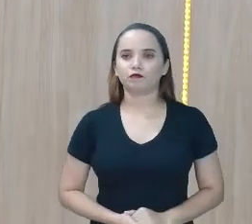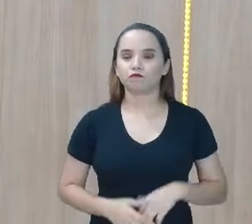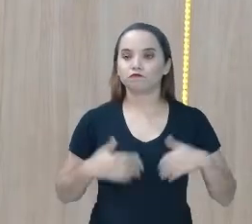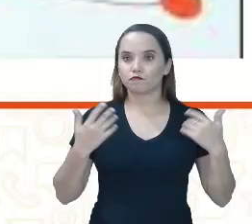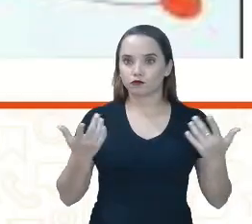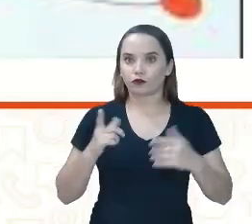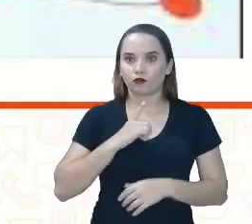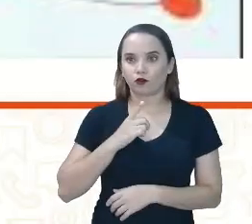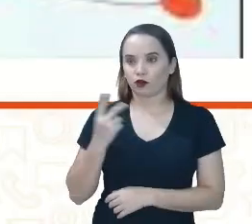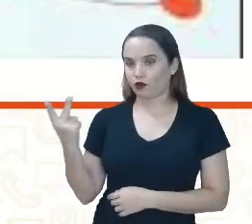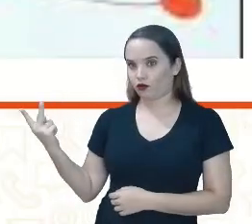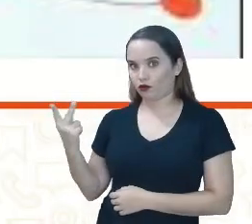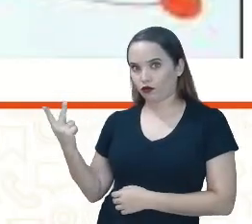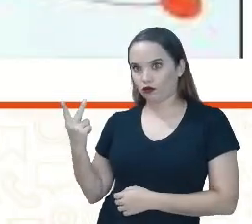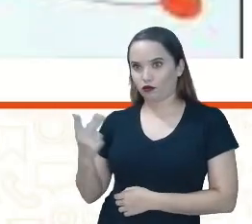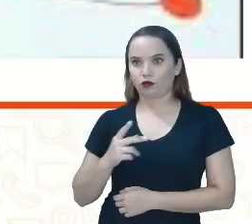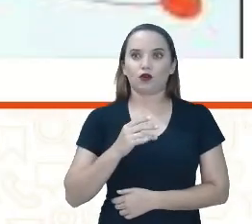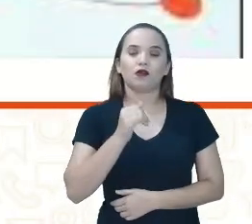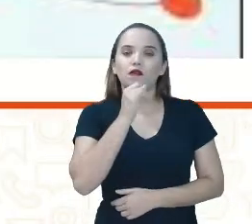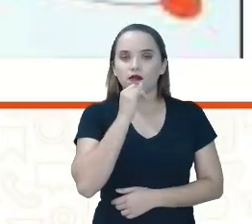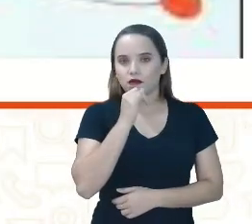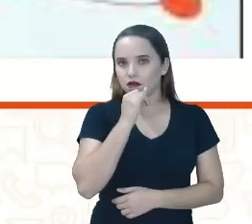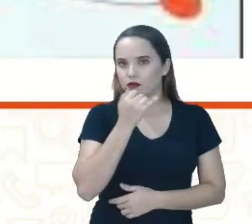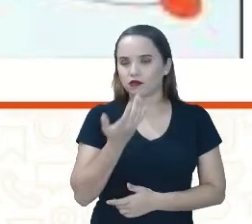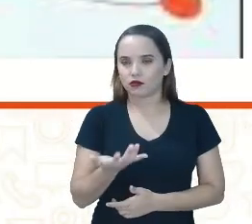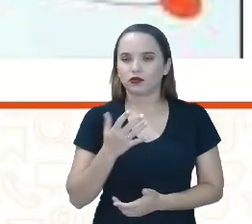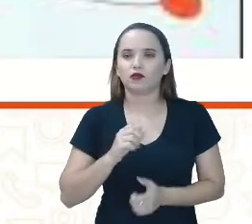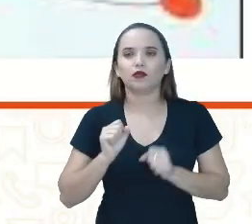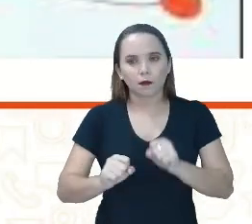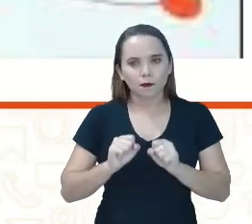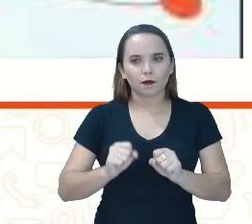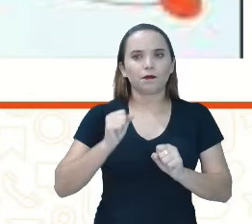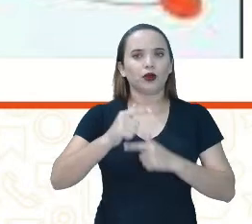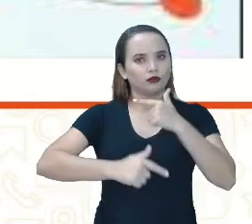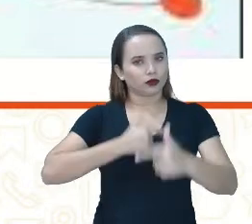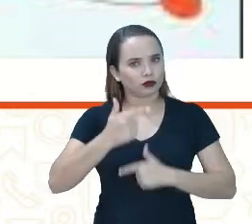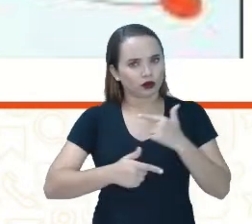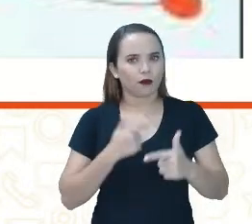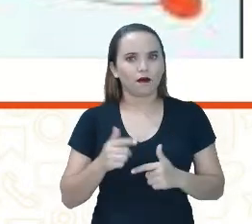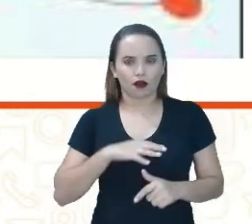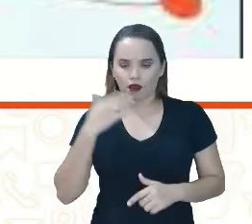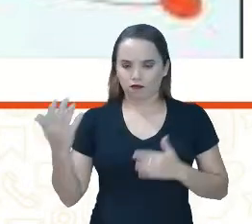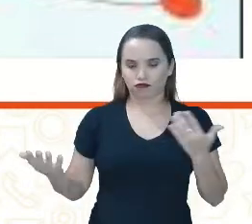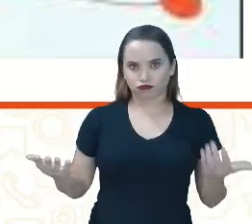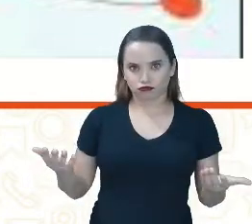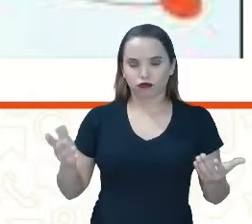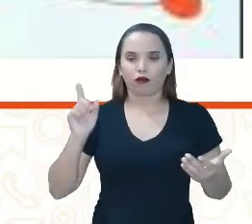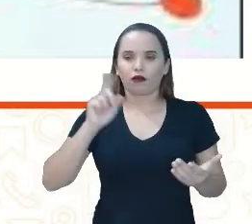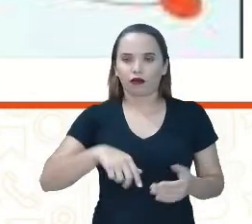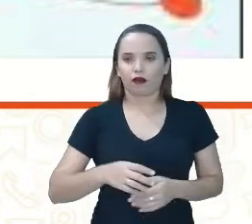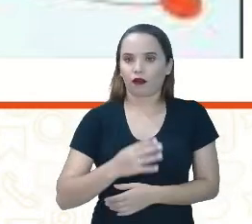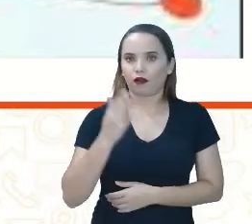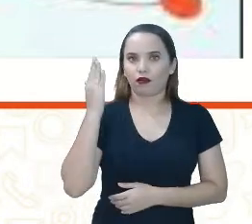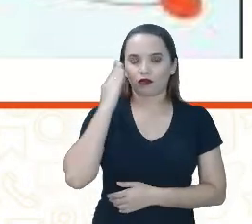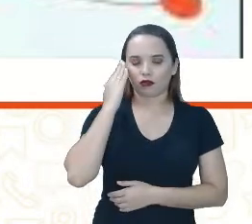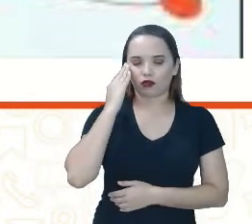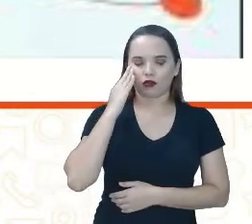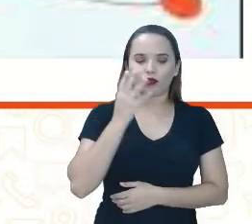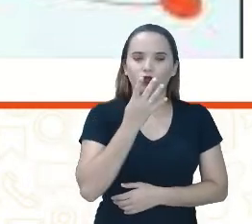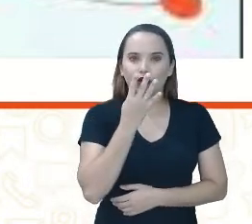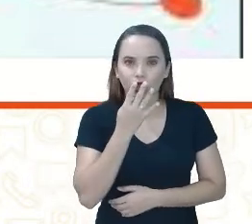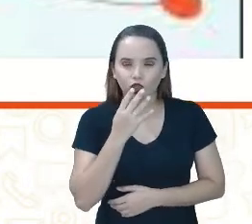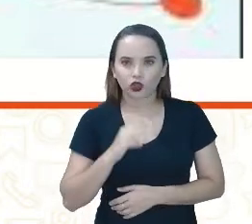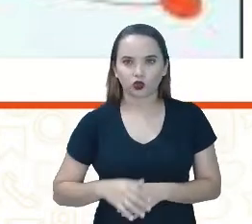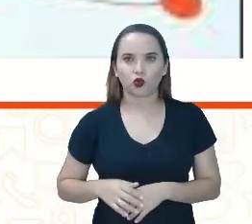Então, a gente tem 2 exemplos de atividades que a gente pode trabalhar a lateralidade, né? A identificação das cores, né?